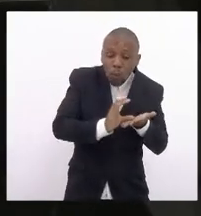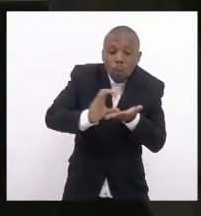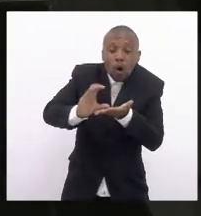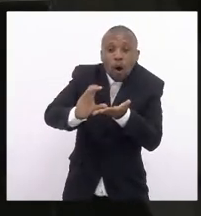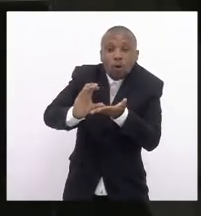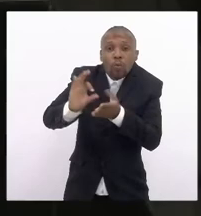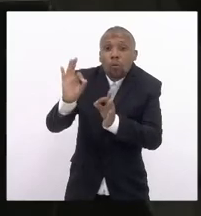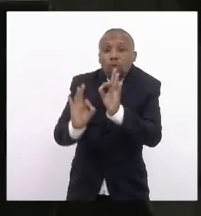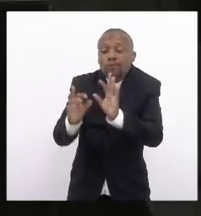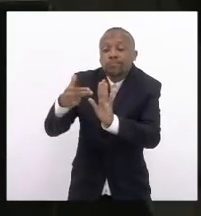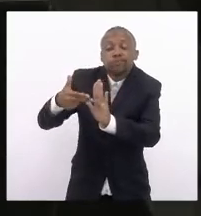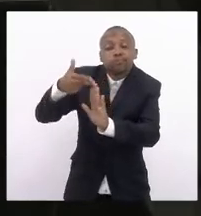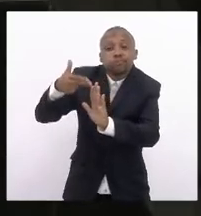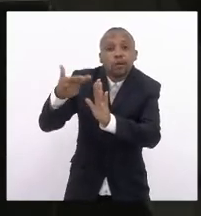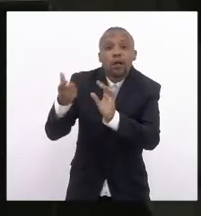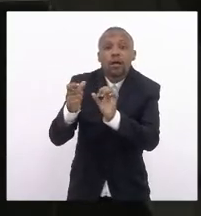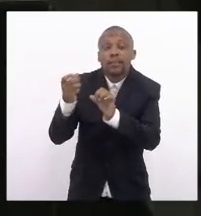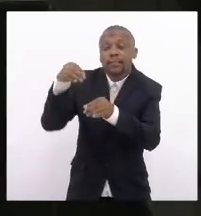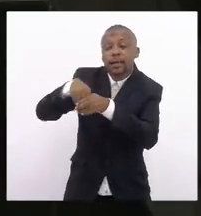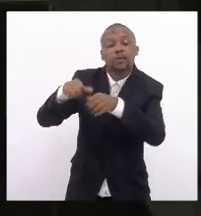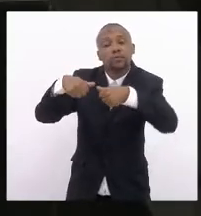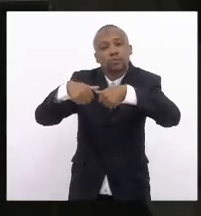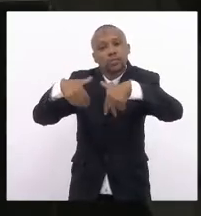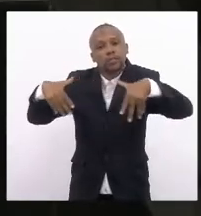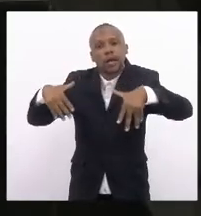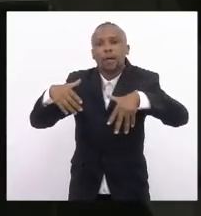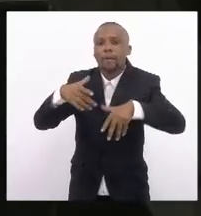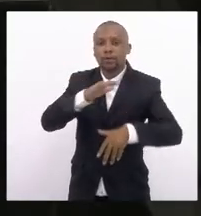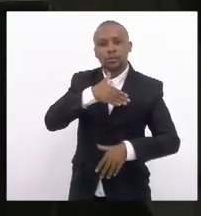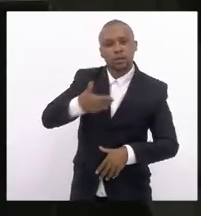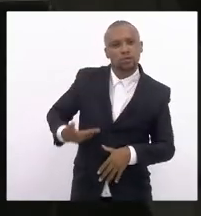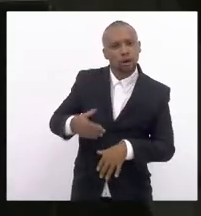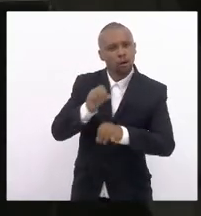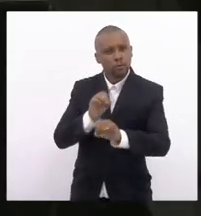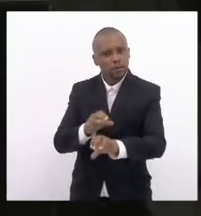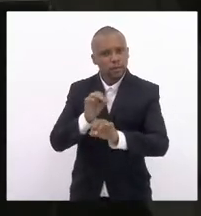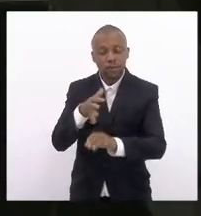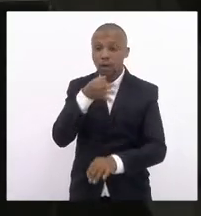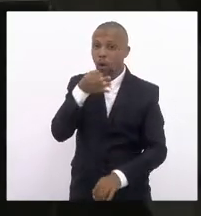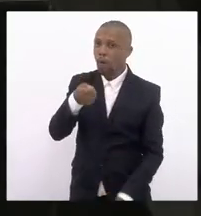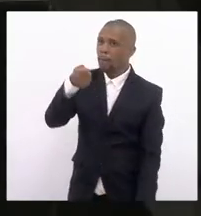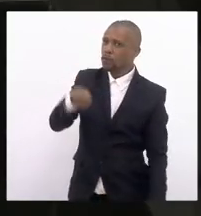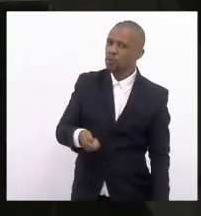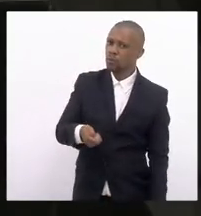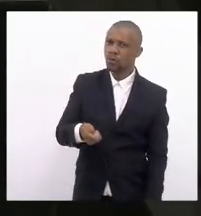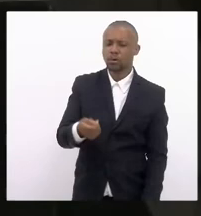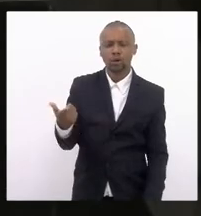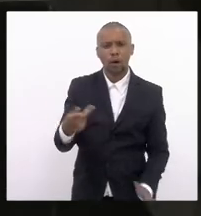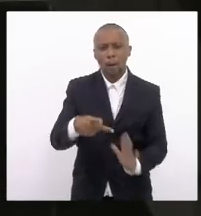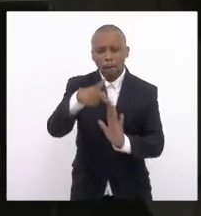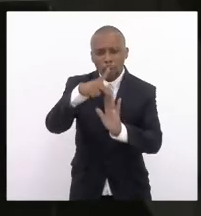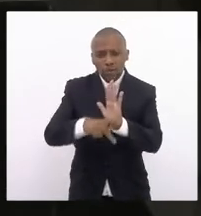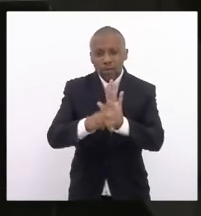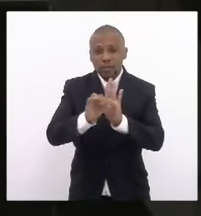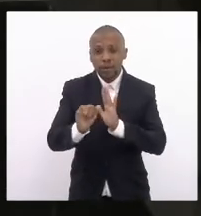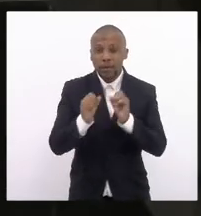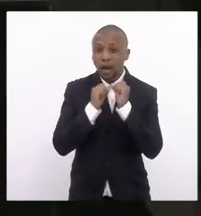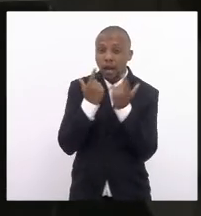normativo do sistema estadual de ensino, não se posicionou, nem tem que se posicionar sobre os projetos que a Assembleia vota